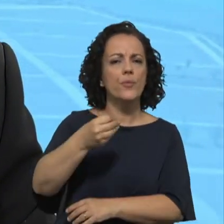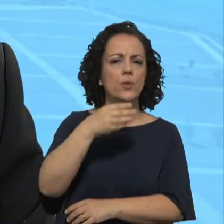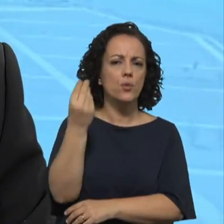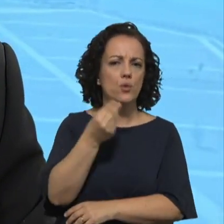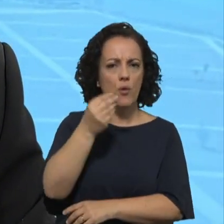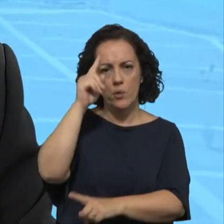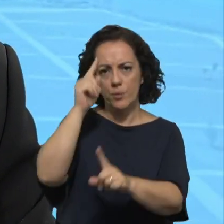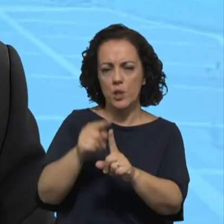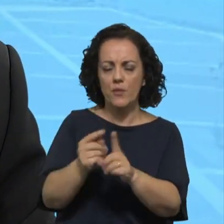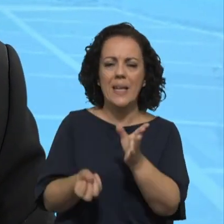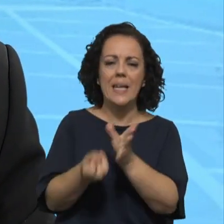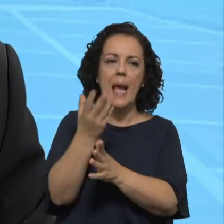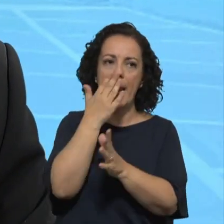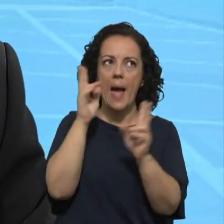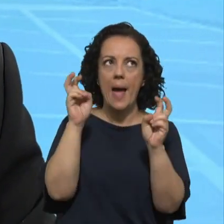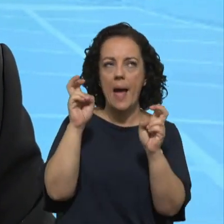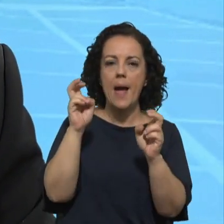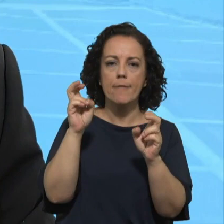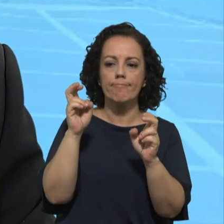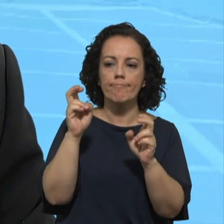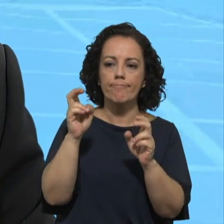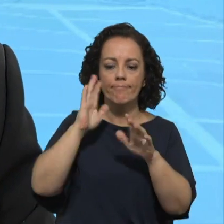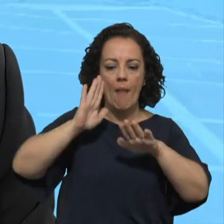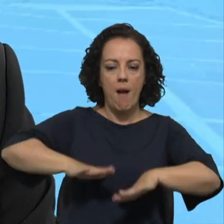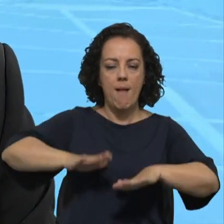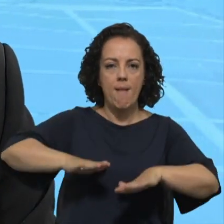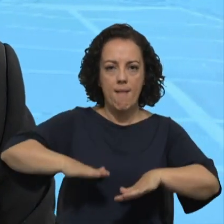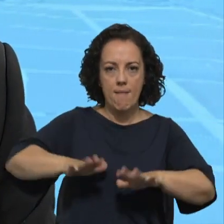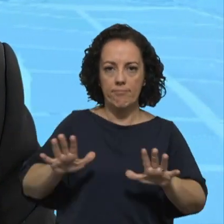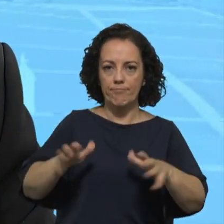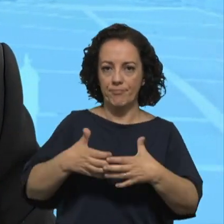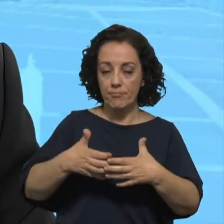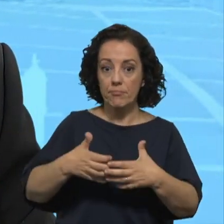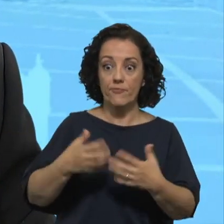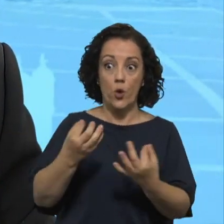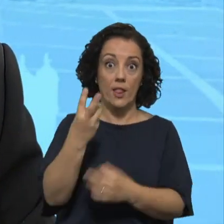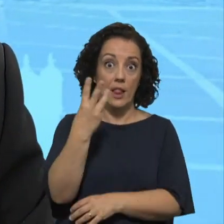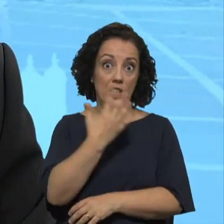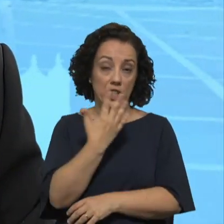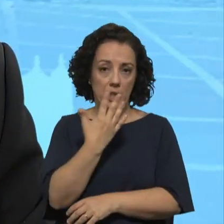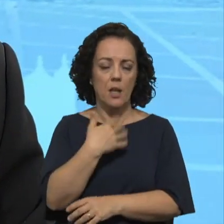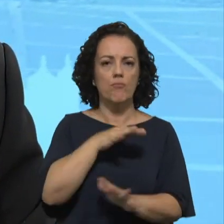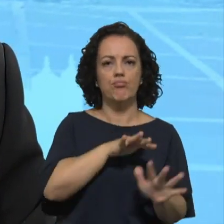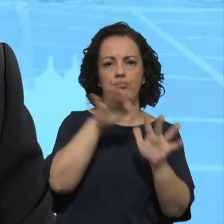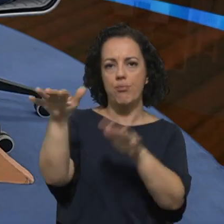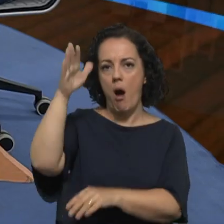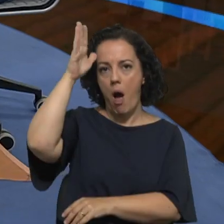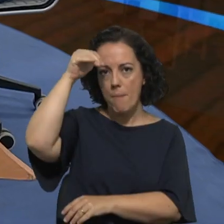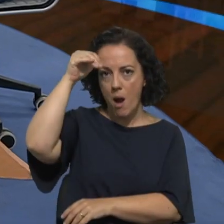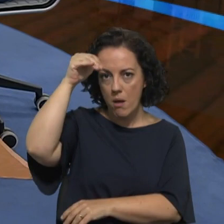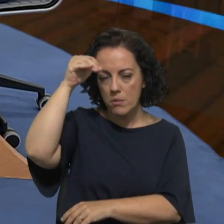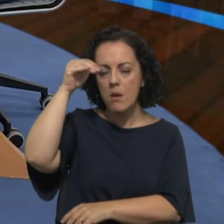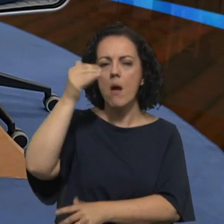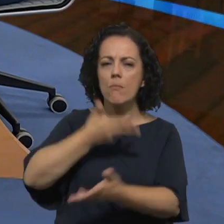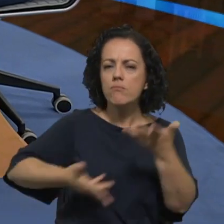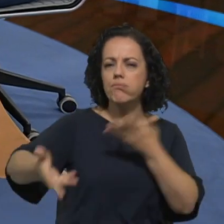criarmos uma espécie de oficina residencial. E foram então ótimos 3 dias que estivemos reunidos em Almada. Trabalhámos todos